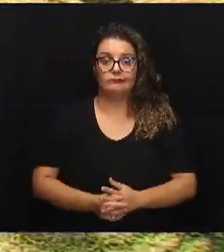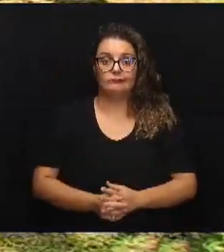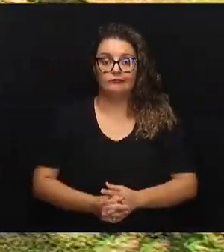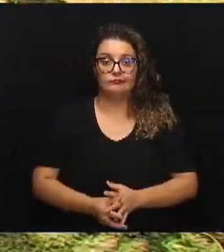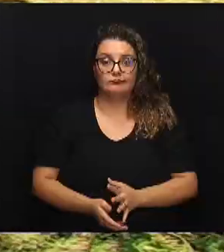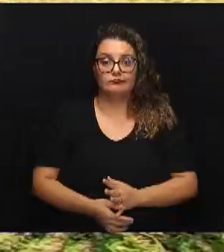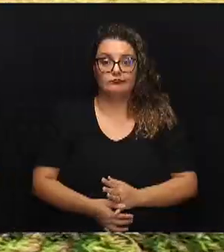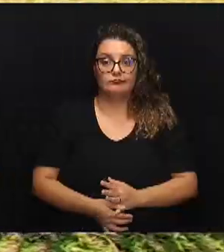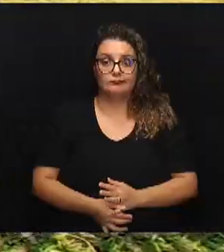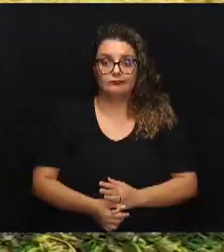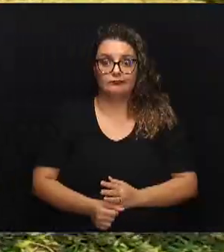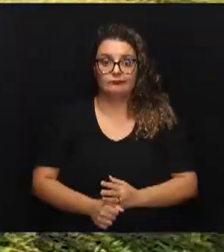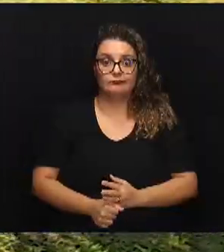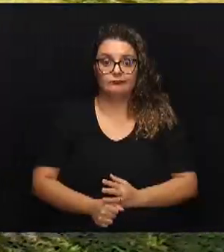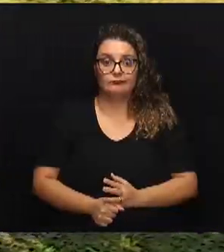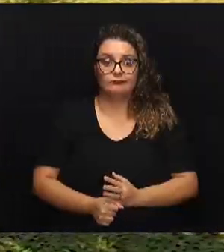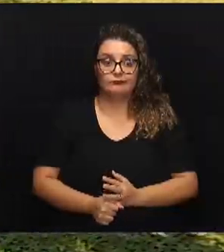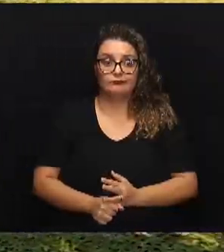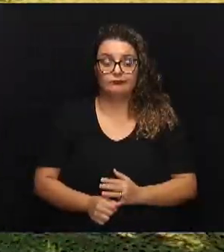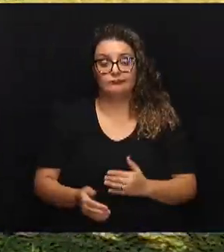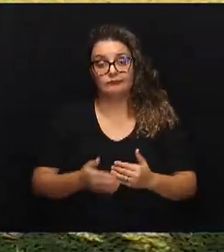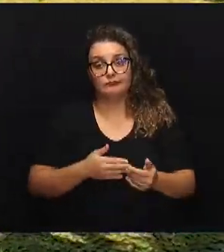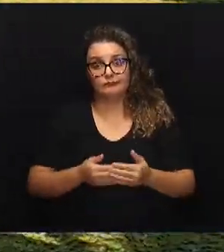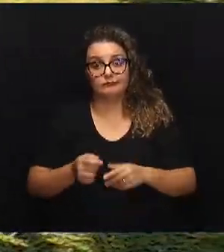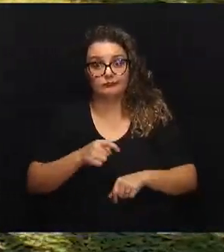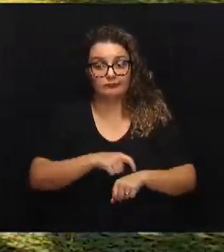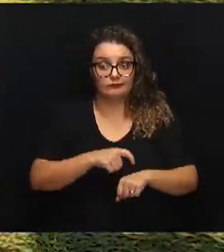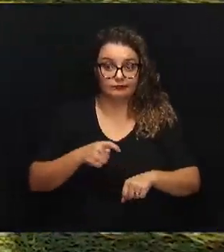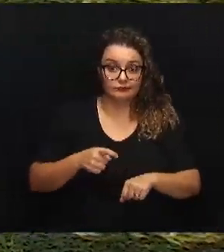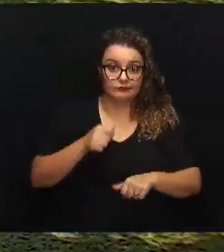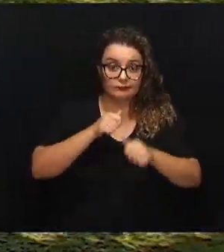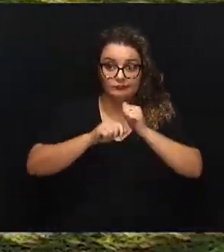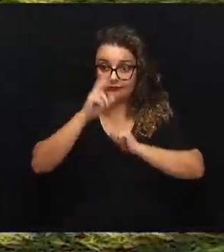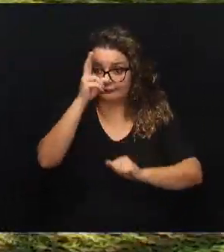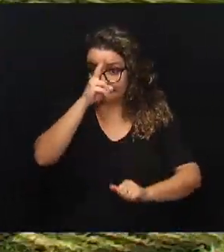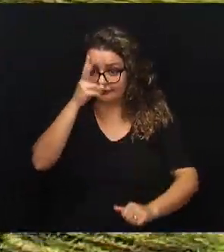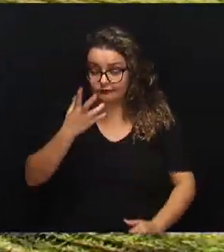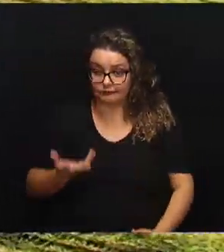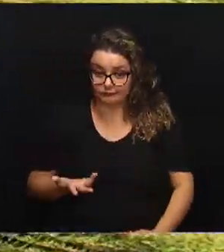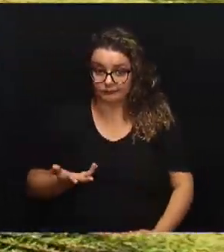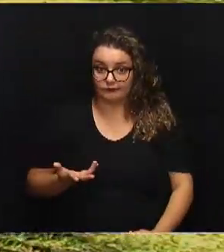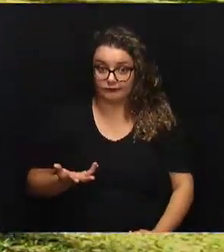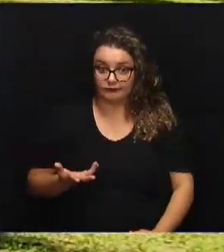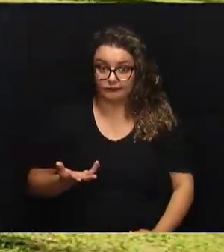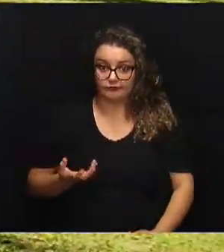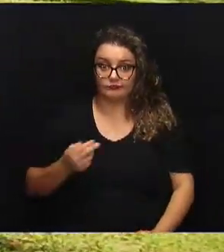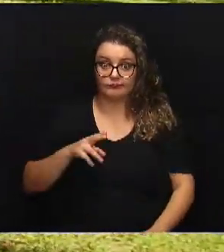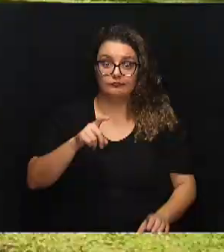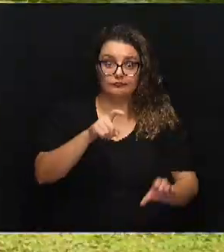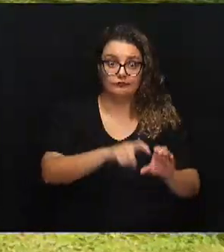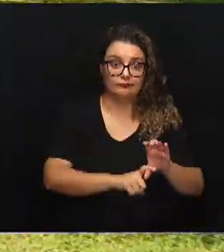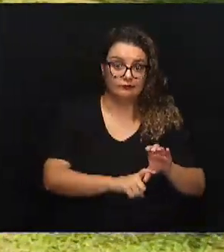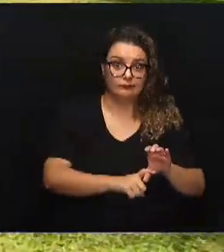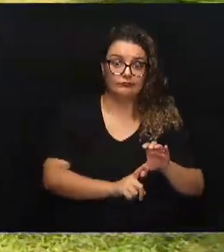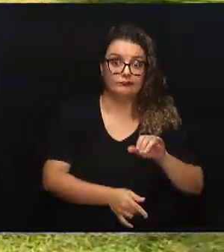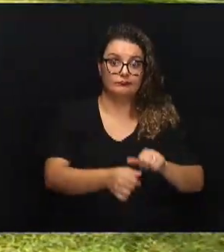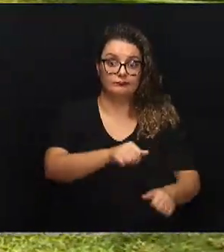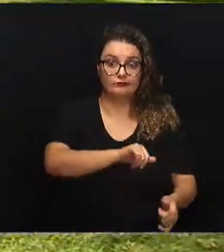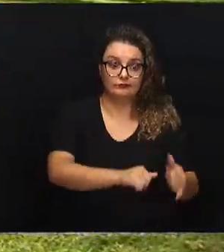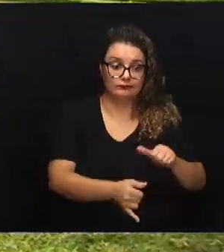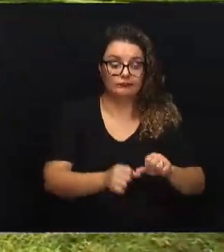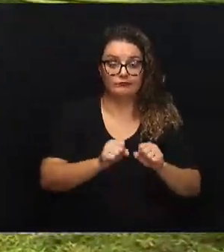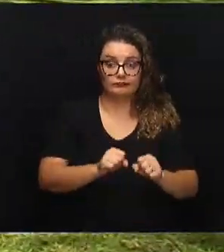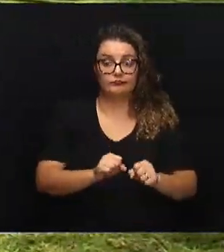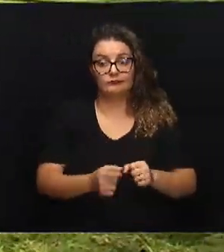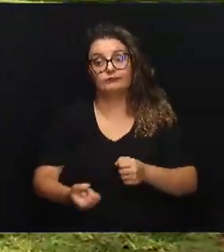Então, a qualquer tempo, um alcoolista ou um dependente químico pode ter uma recaída. Se